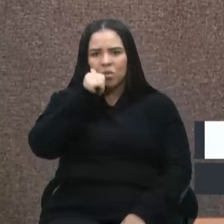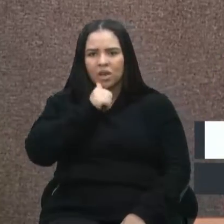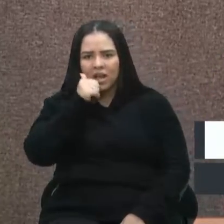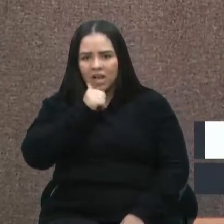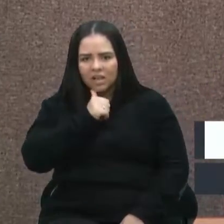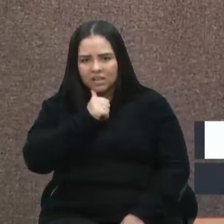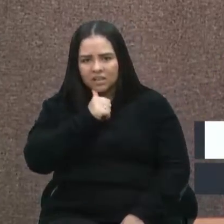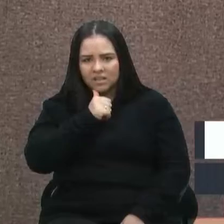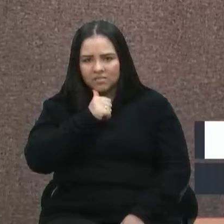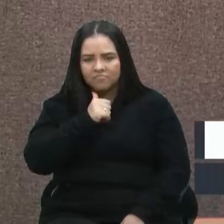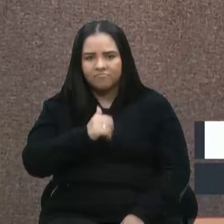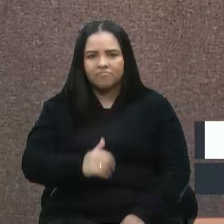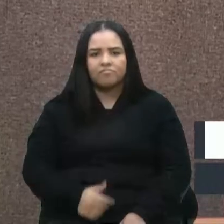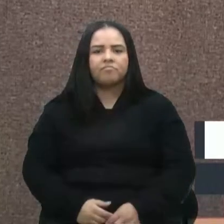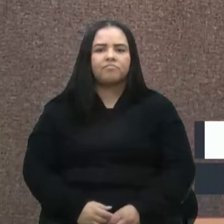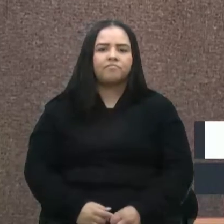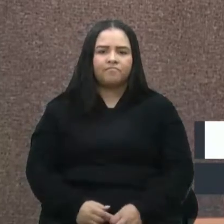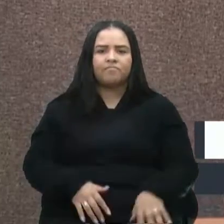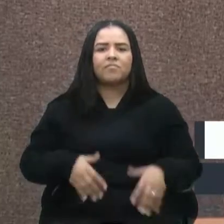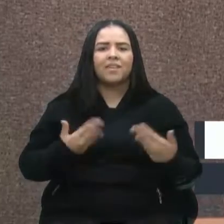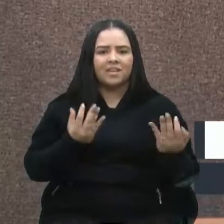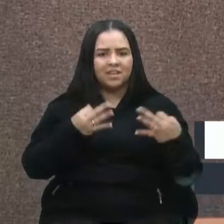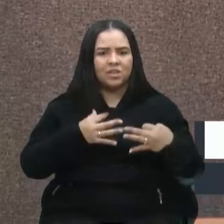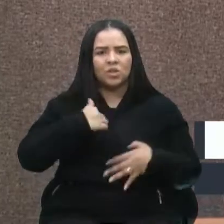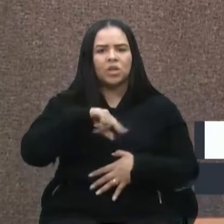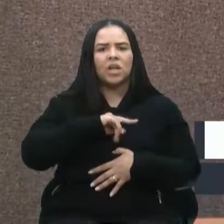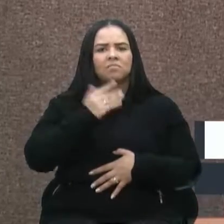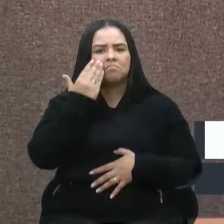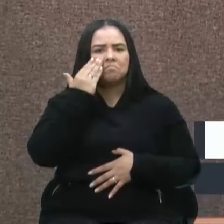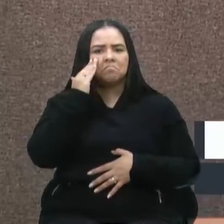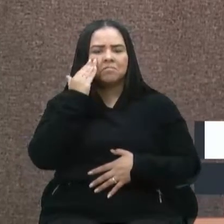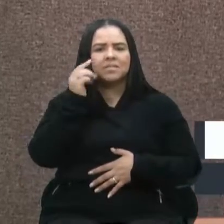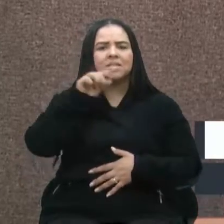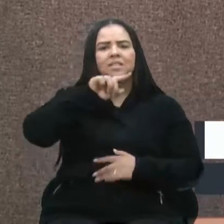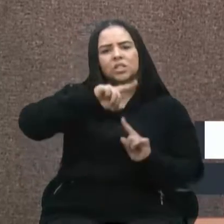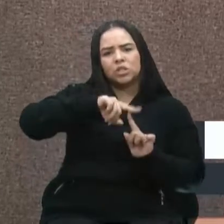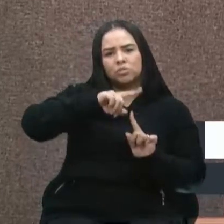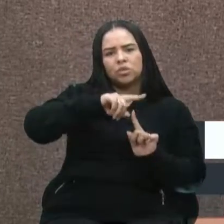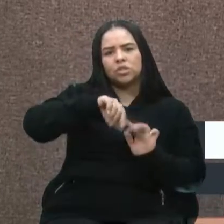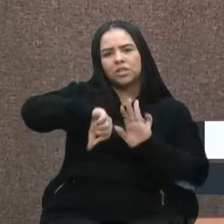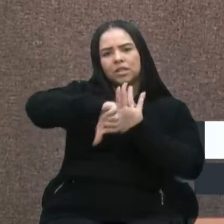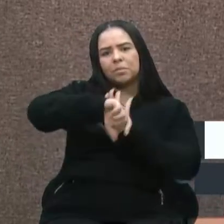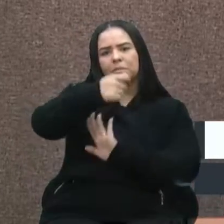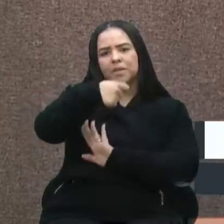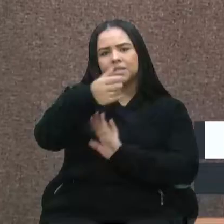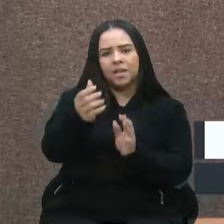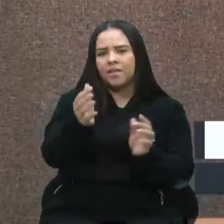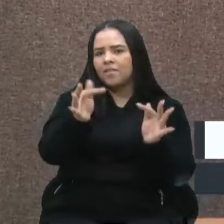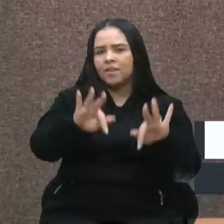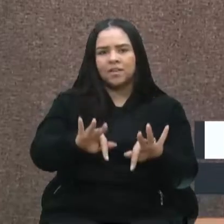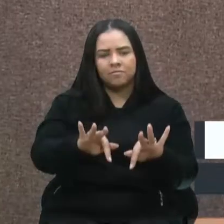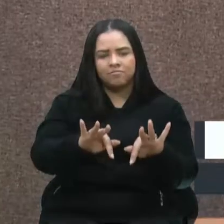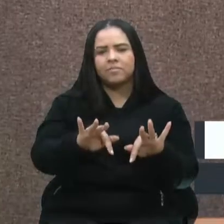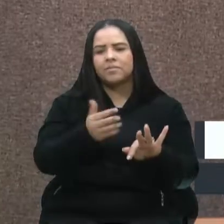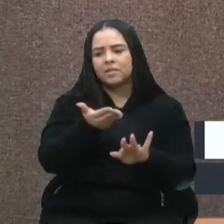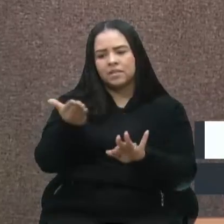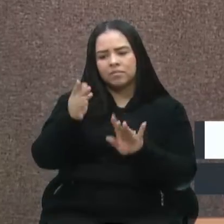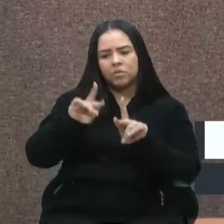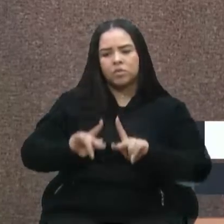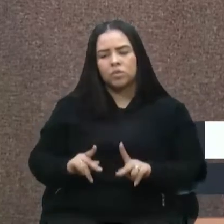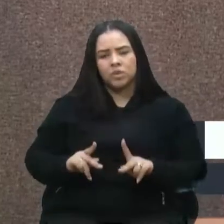enfim E aí obviamente que todos nós aqui entendemos que esse tipo de crime precisa acabar e os criminosos